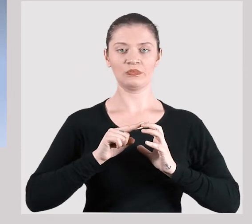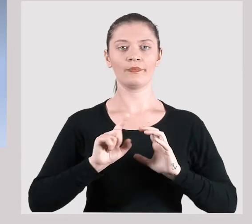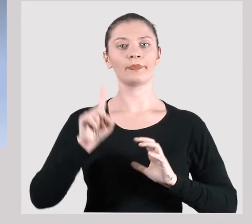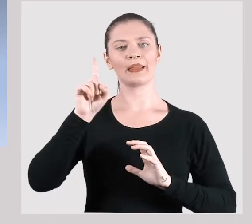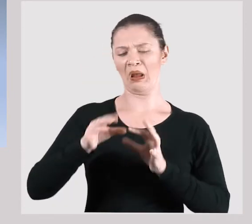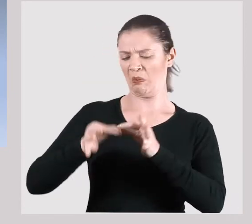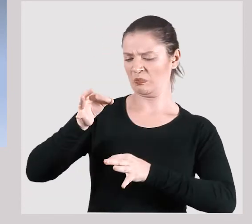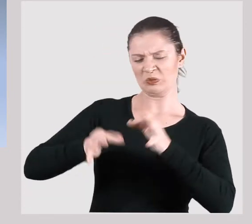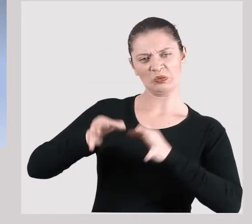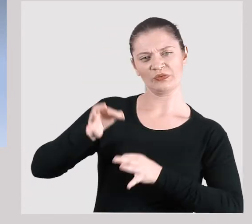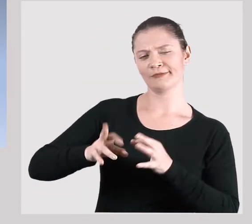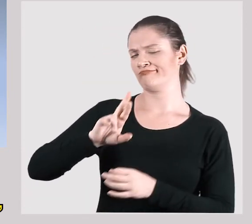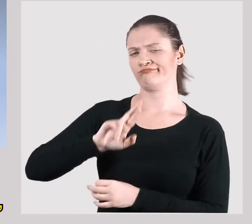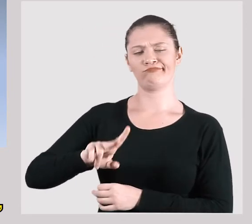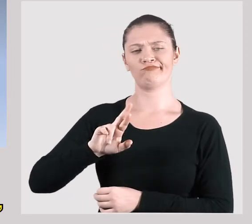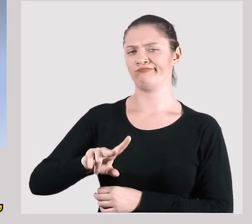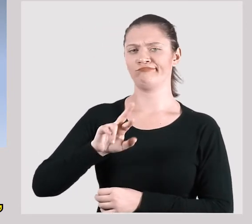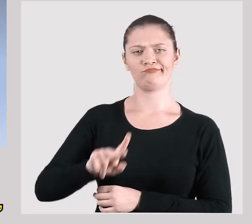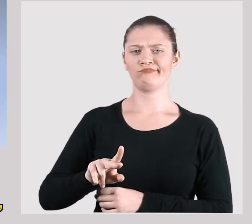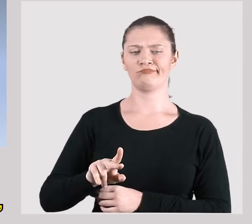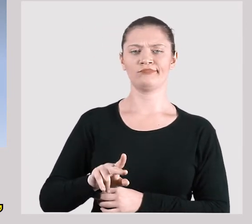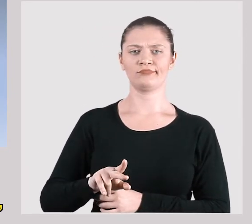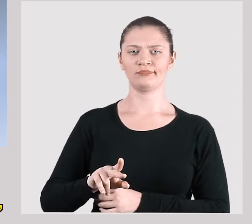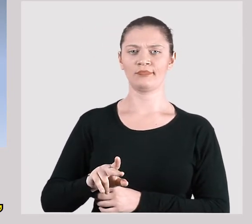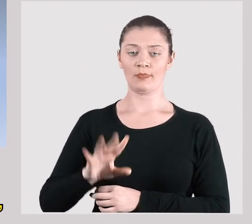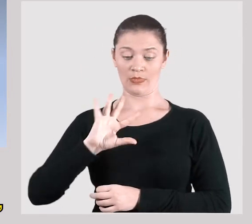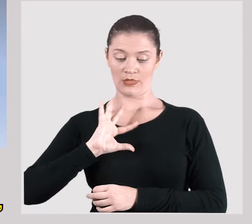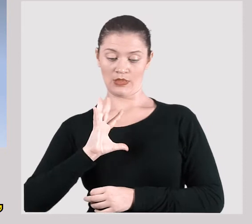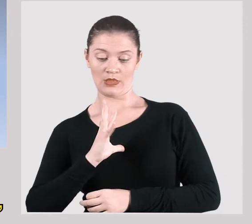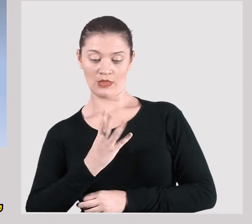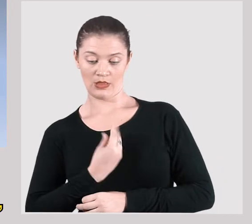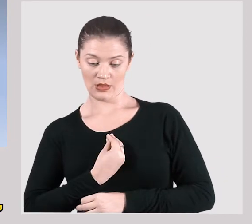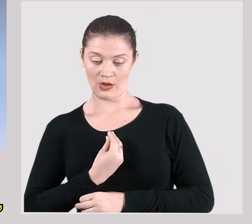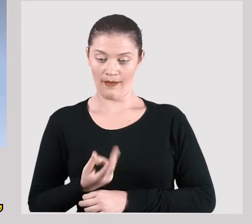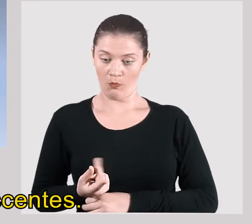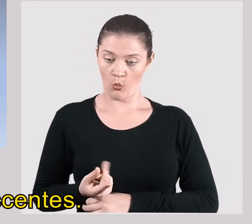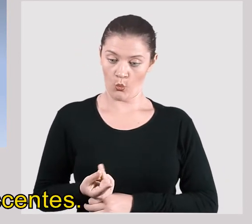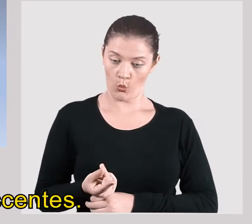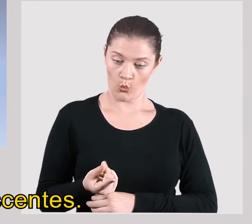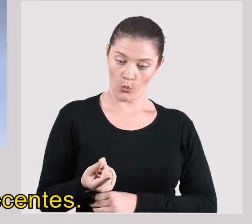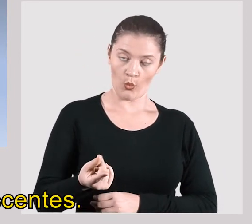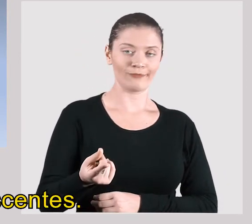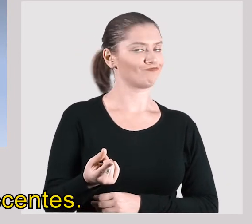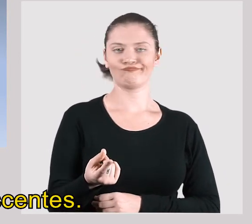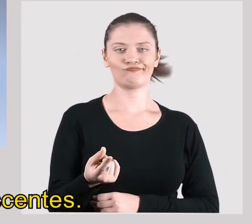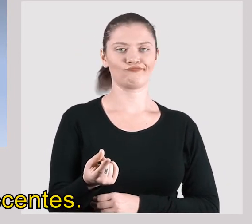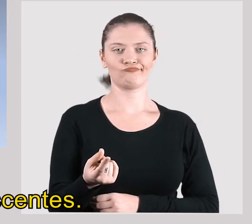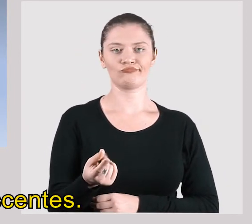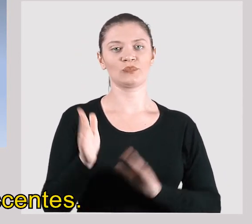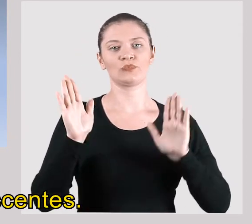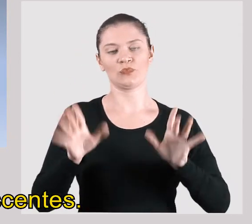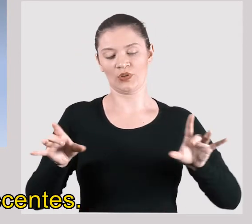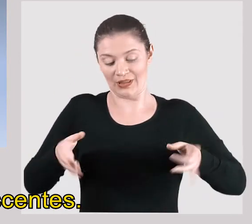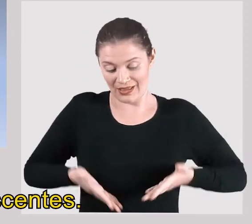uma justificativa de que, sim, transgênero é uma coisa inata, né? Então, e por isso já tem que fazer